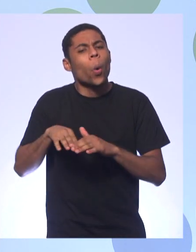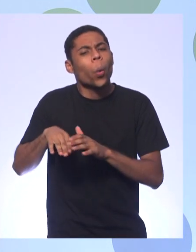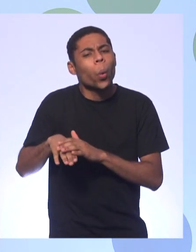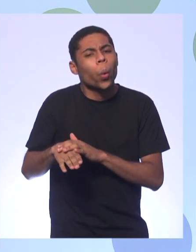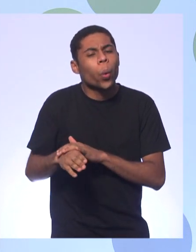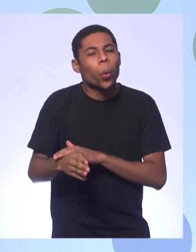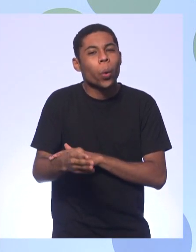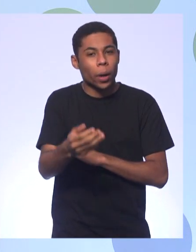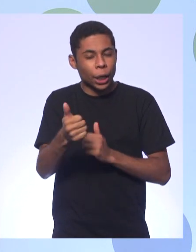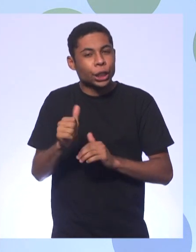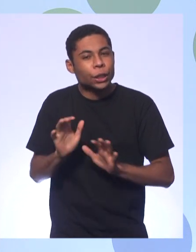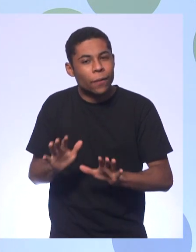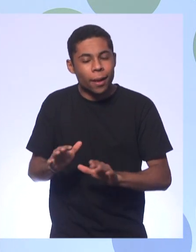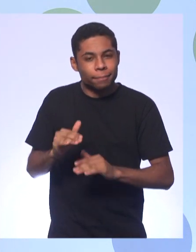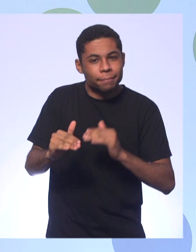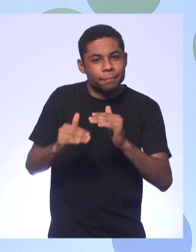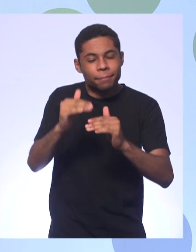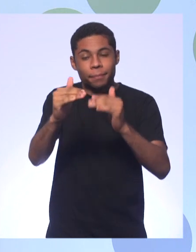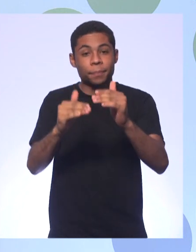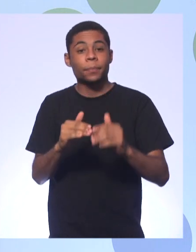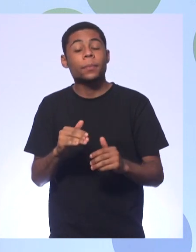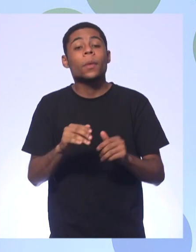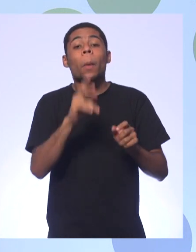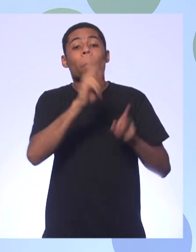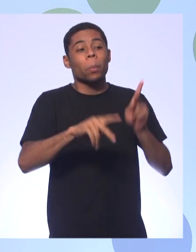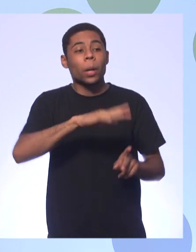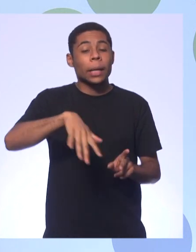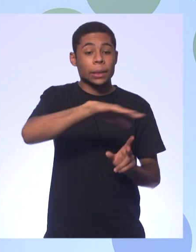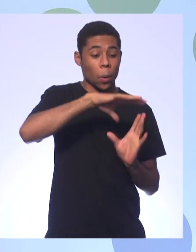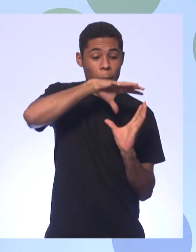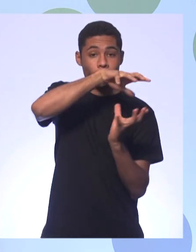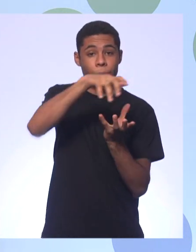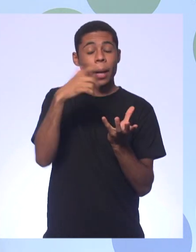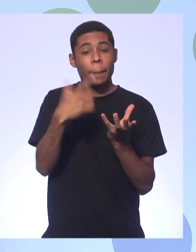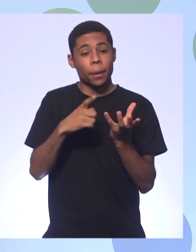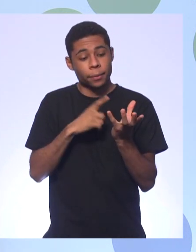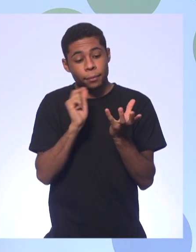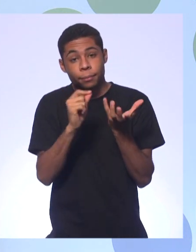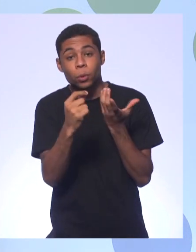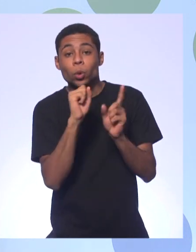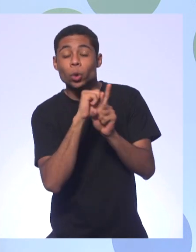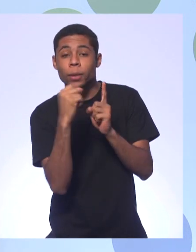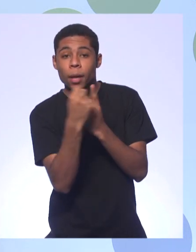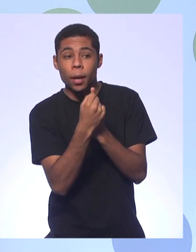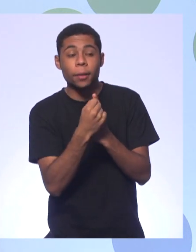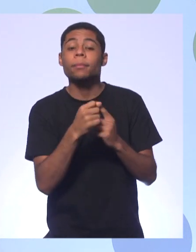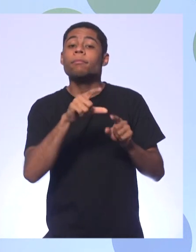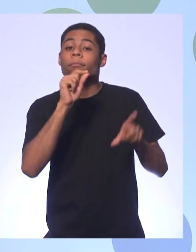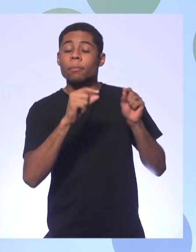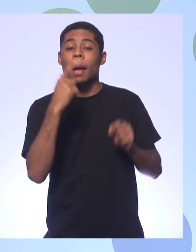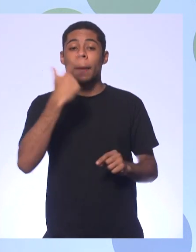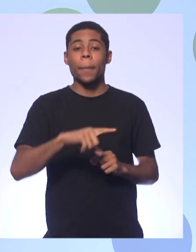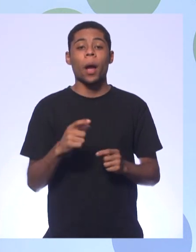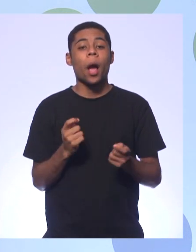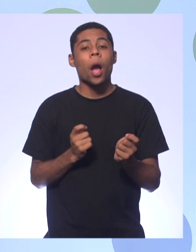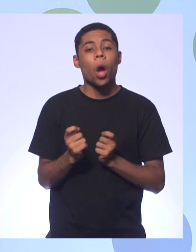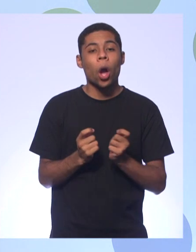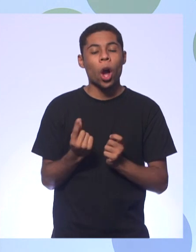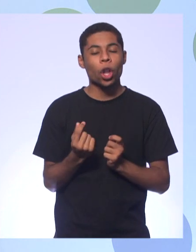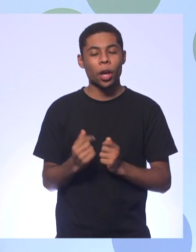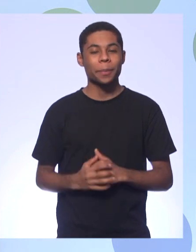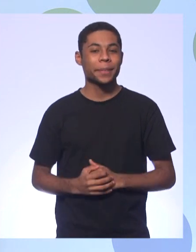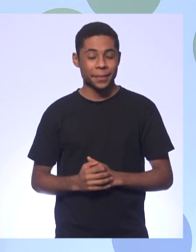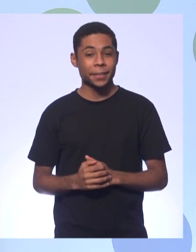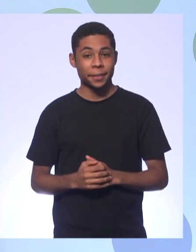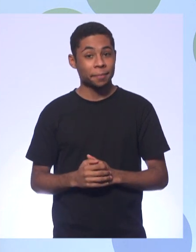e essa aula vai ser sobre população mundial indicadores sociais e econômicos na Bíblia